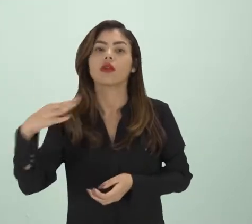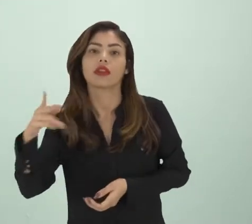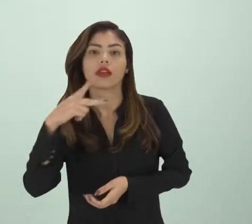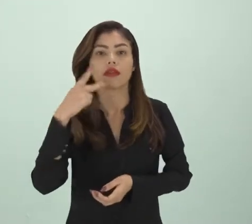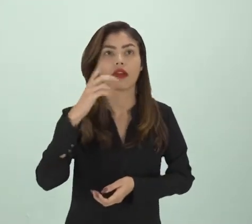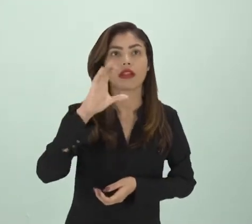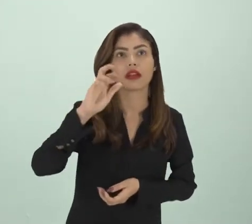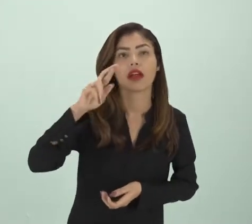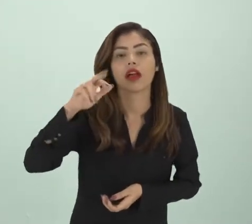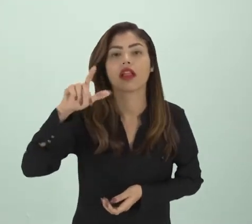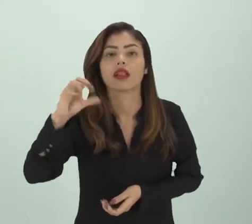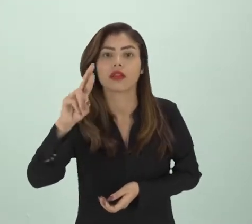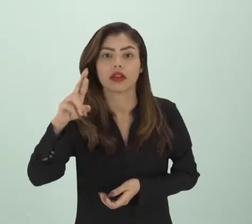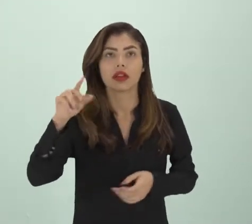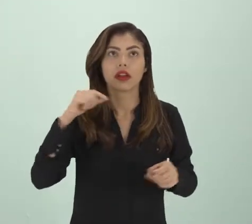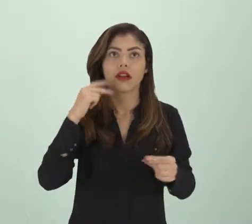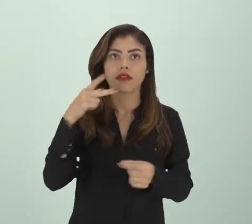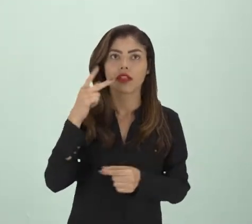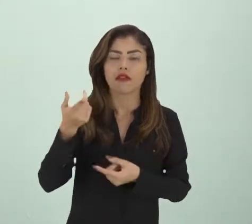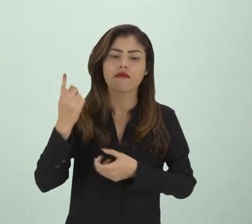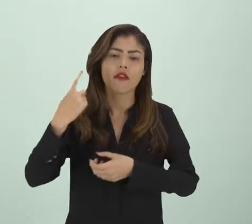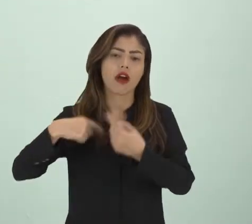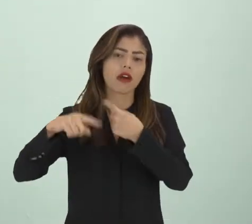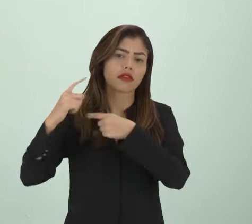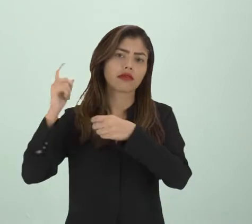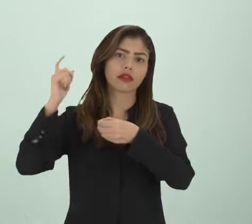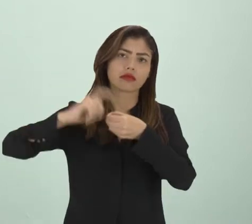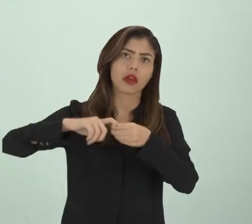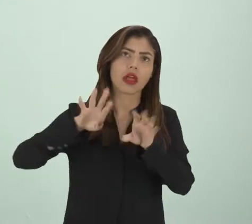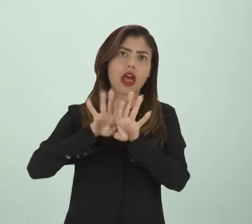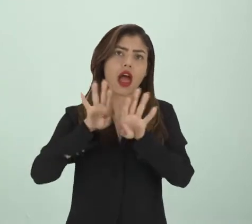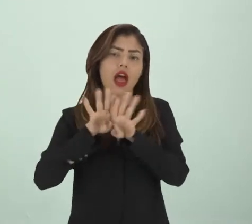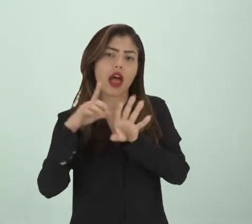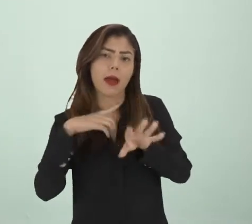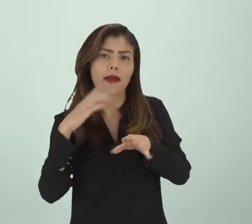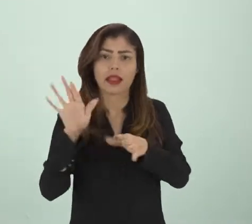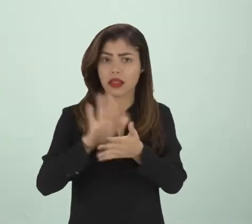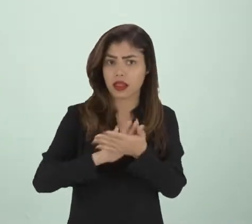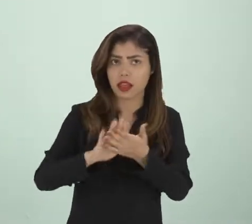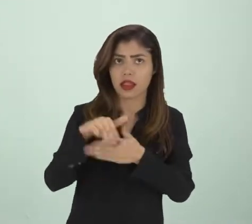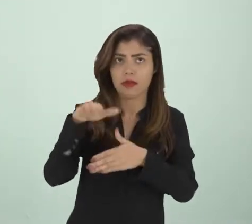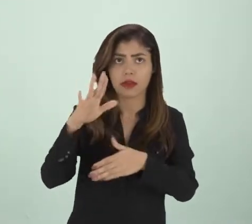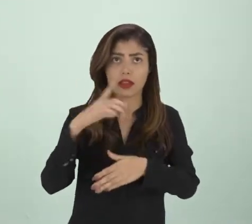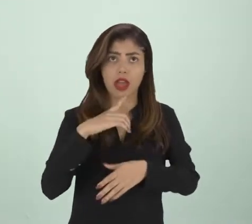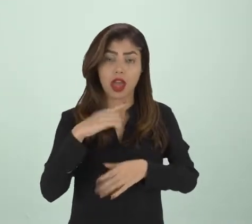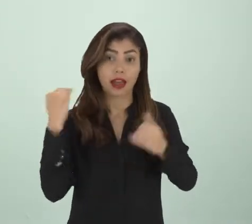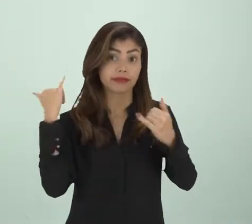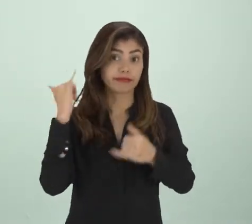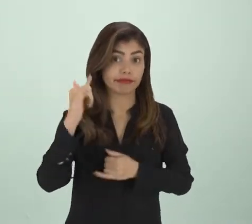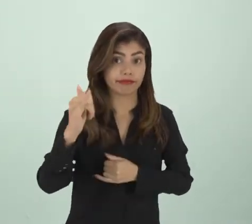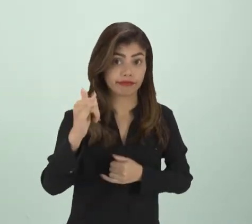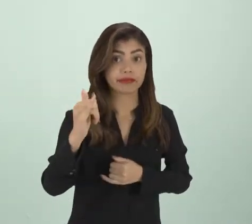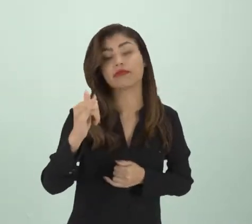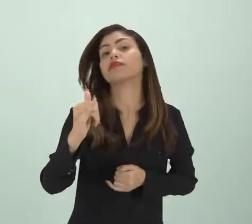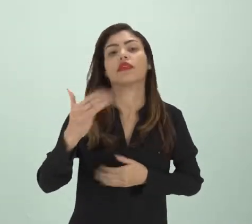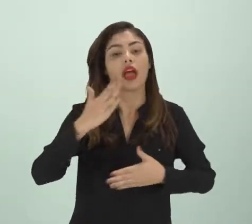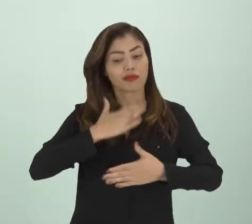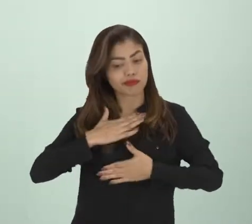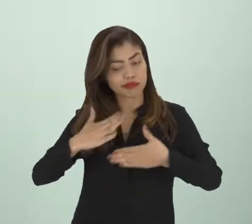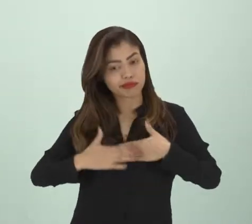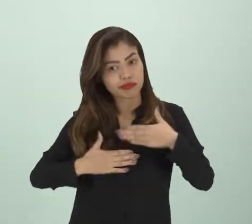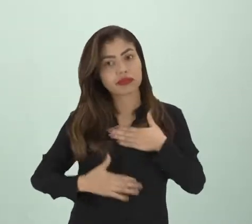Quando eu falo do calor, do conceito de calor, só recapitulando, você sabe que o calor nada mais é do que a energia que é transferida